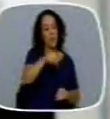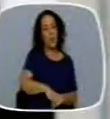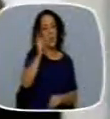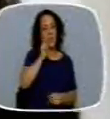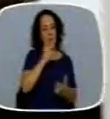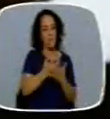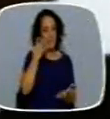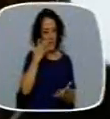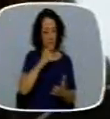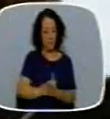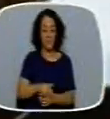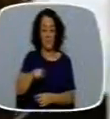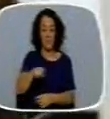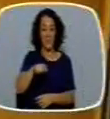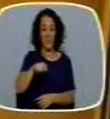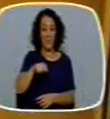Este filme